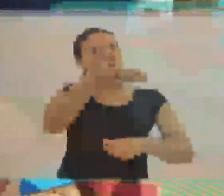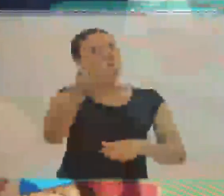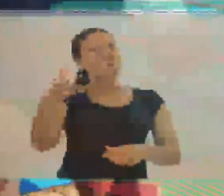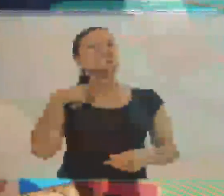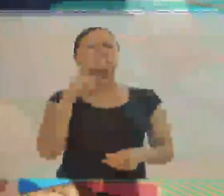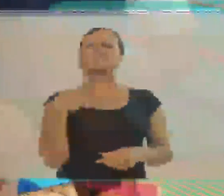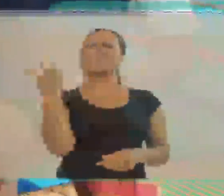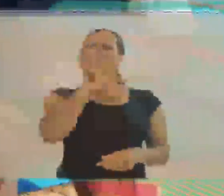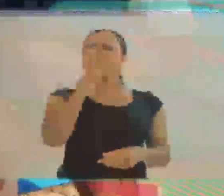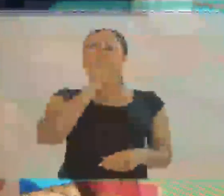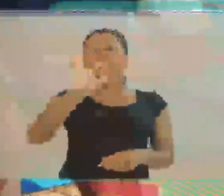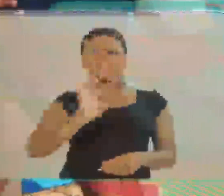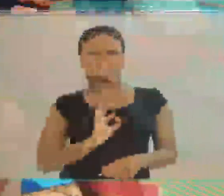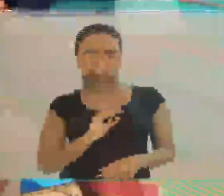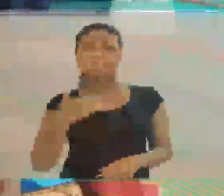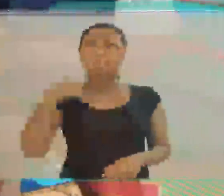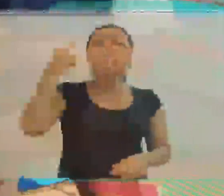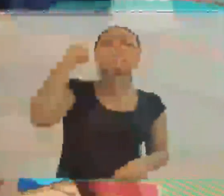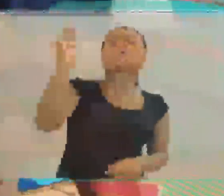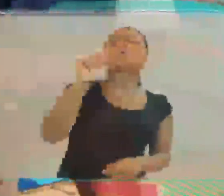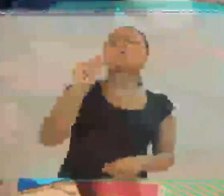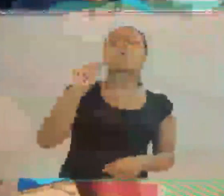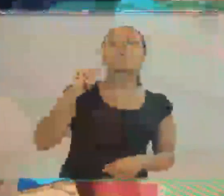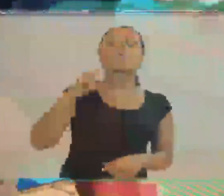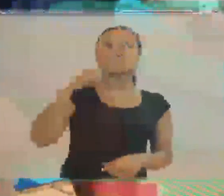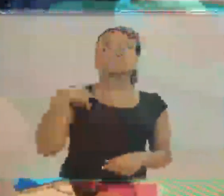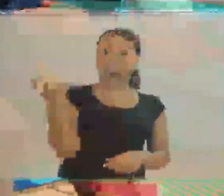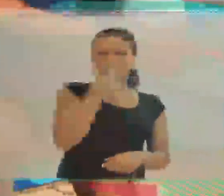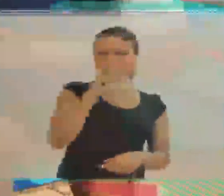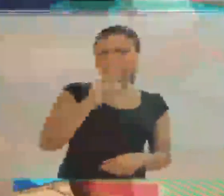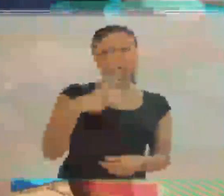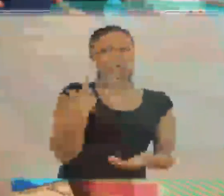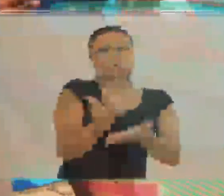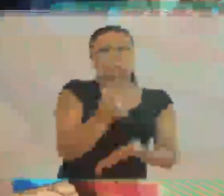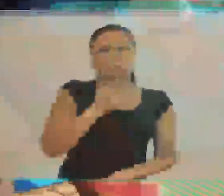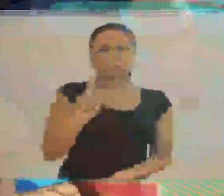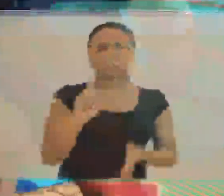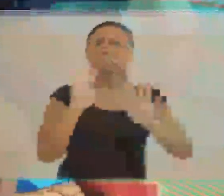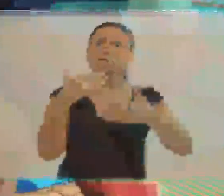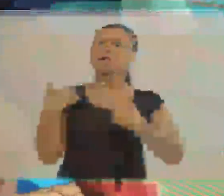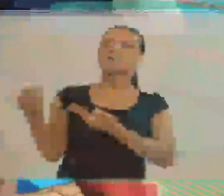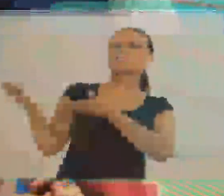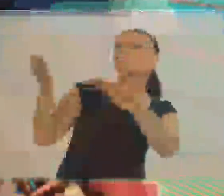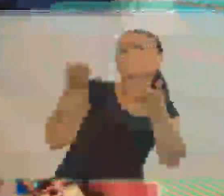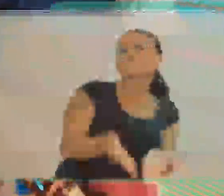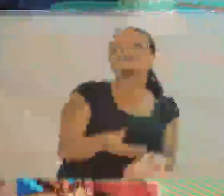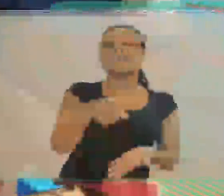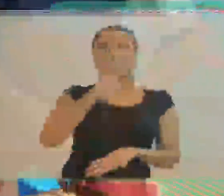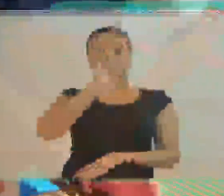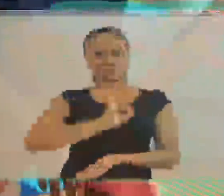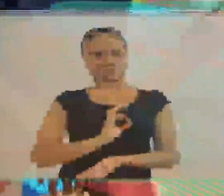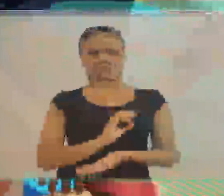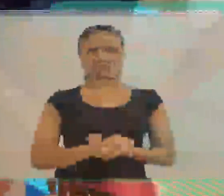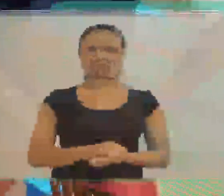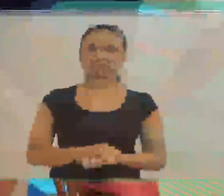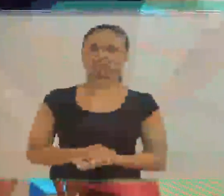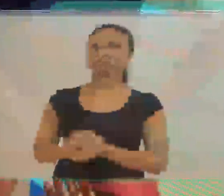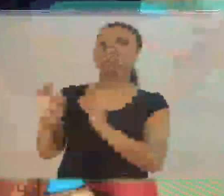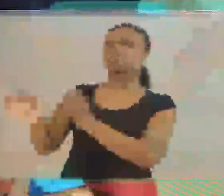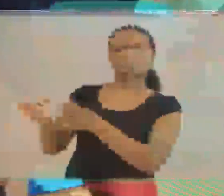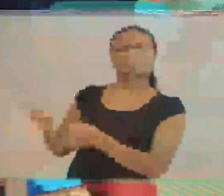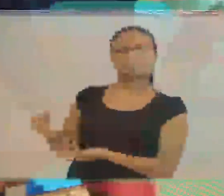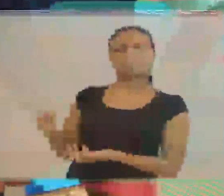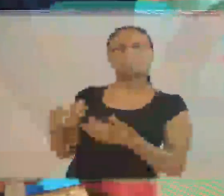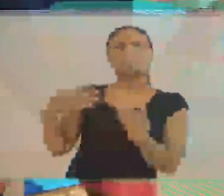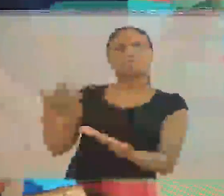eu sempre consigo medalha e meu lema é o seguinte: se eu não ganhar, eu compro, mas eu trago a medalha. Tá certo. Eu